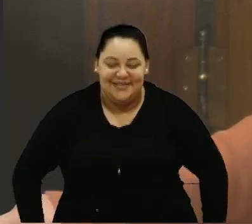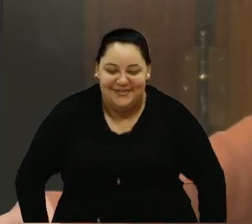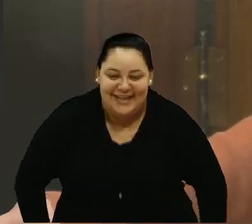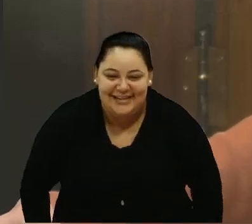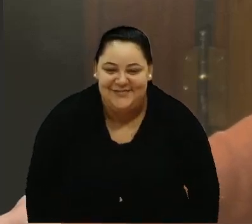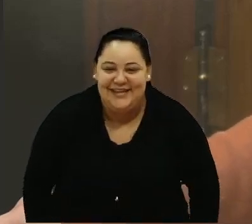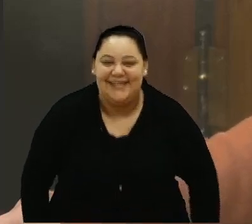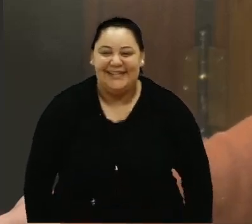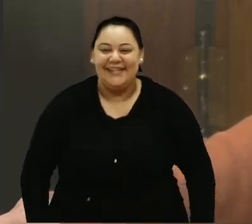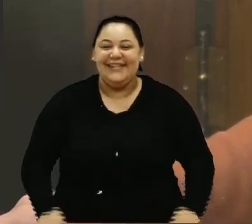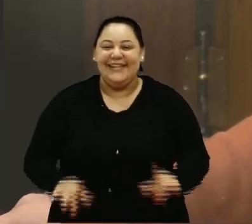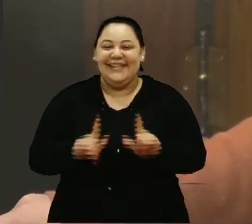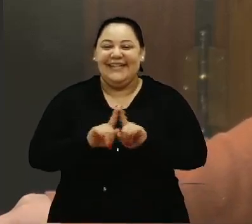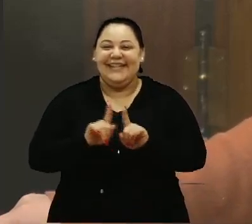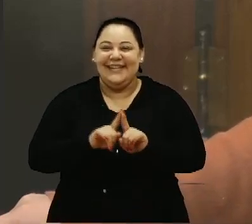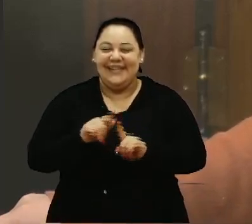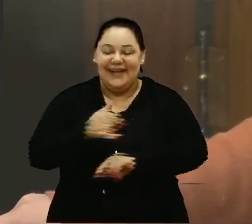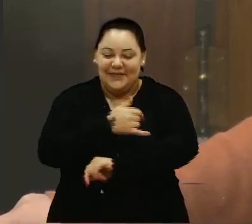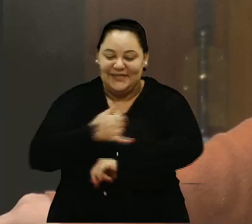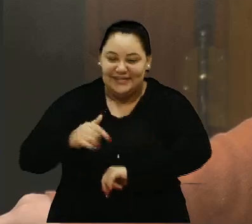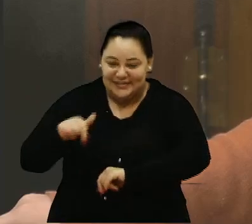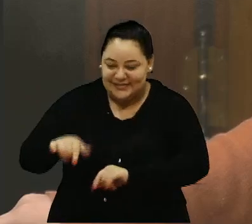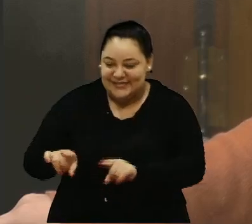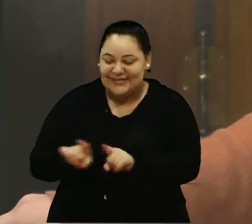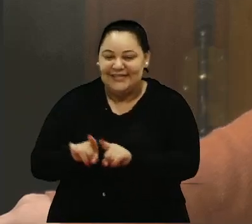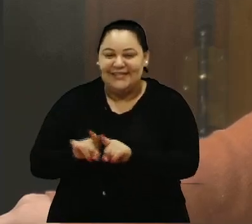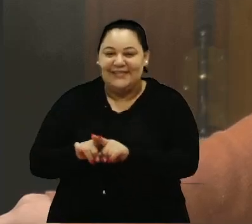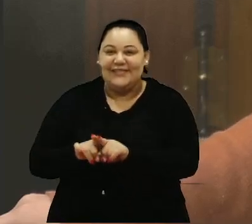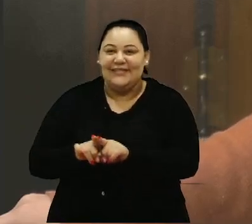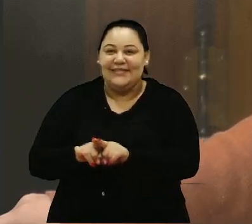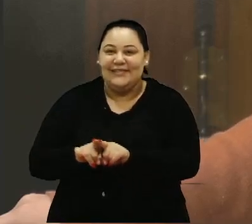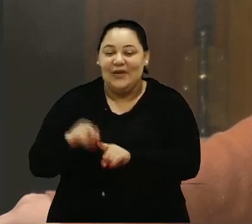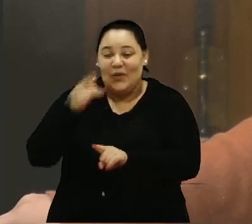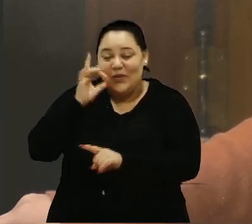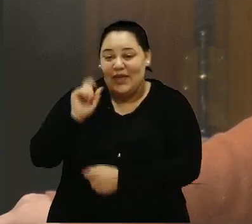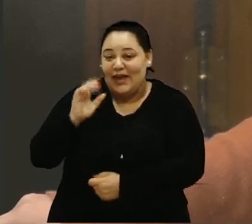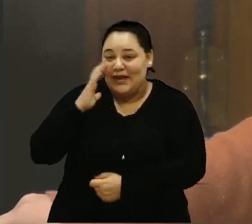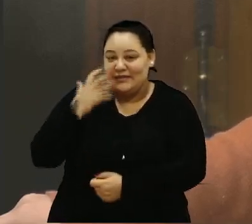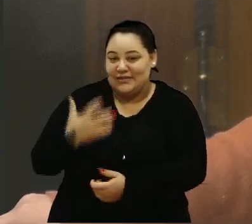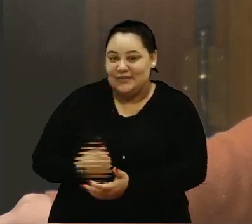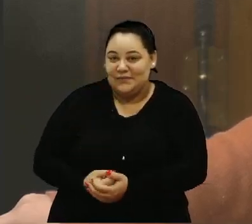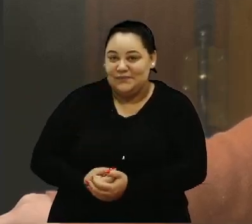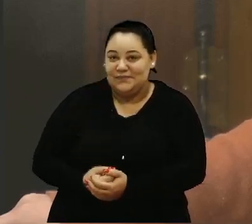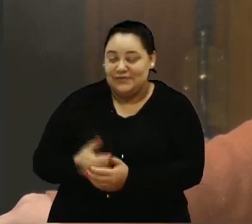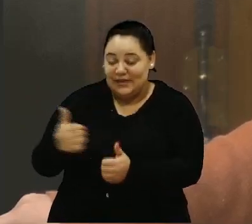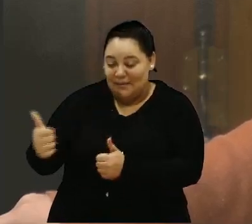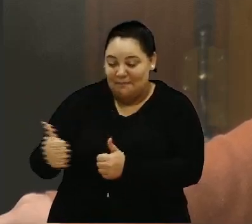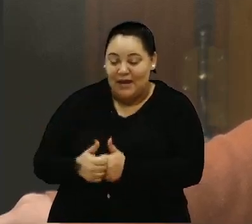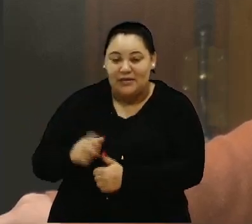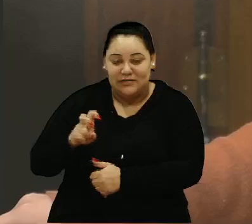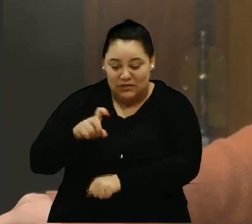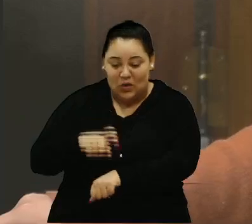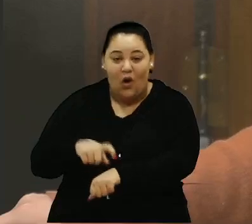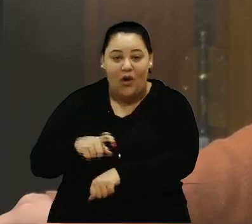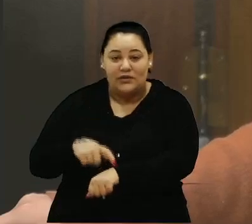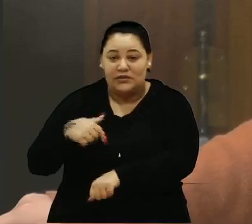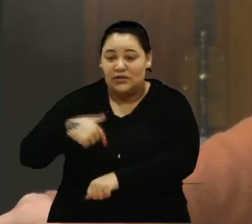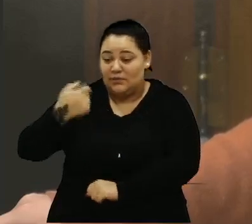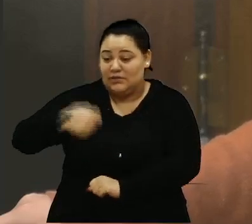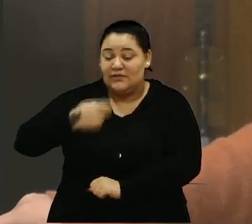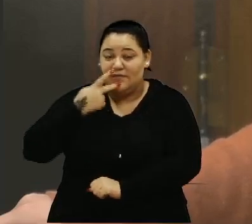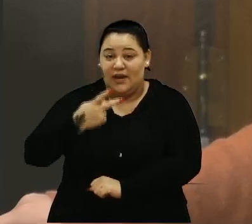com as pessoas. E passou um bom tempo e esse depois nunca aconteceu. Chegou perto das 5 horas, a hora que eu tive que dizer para